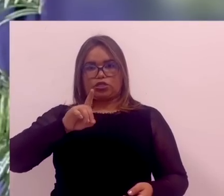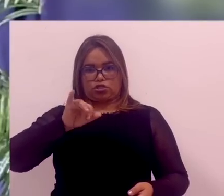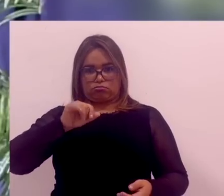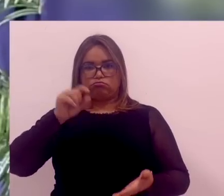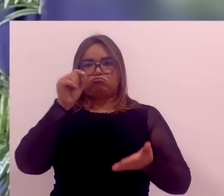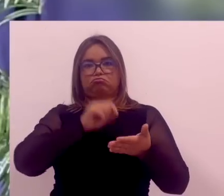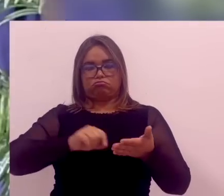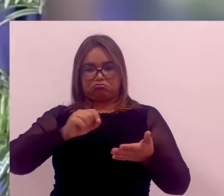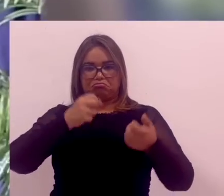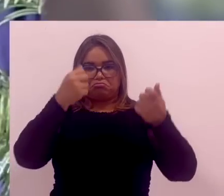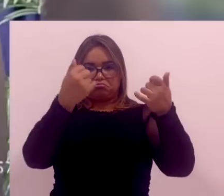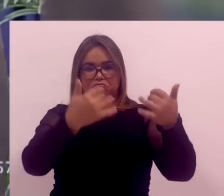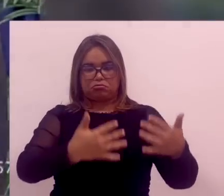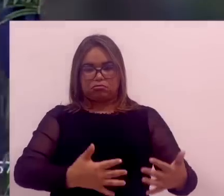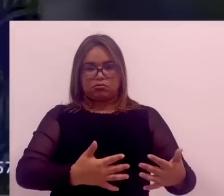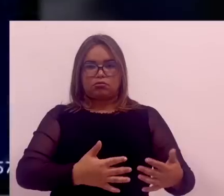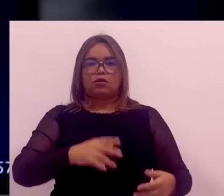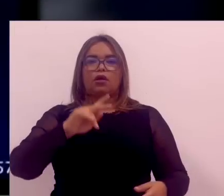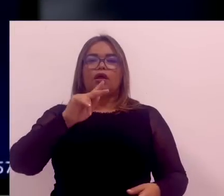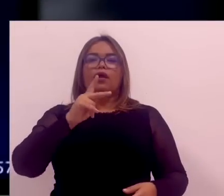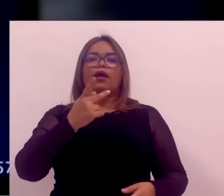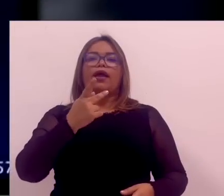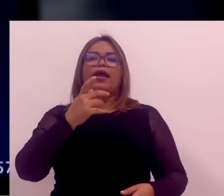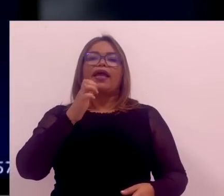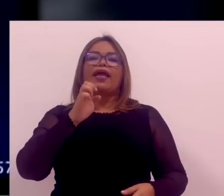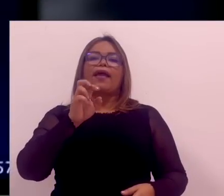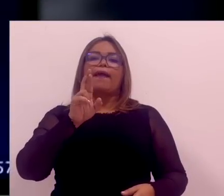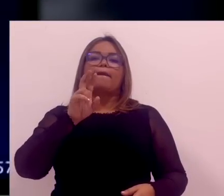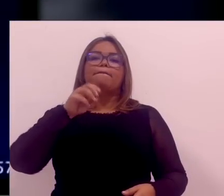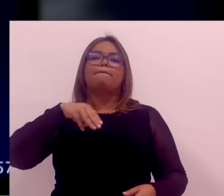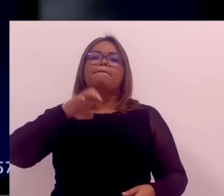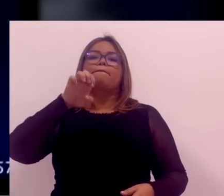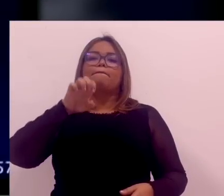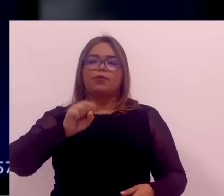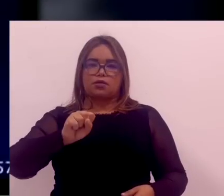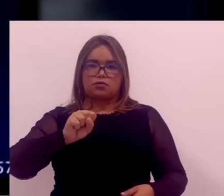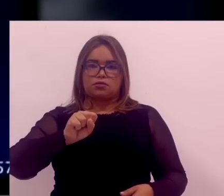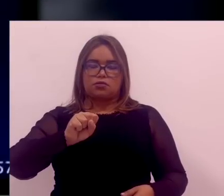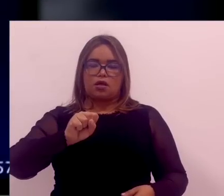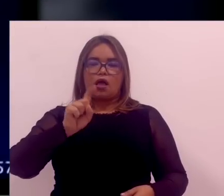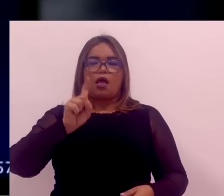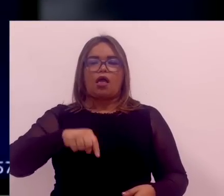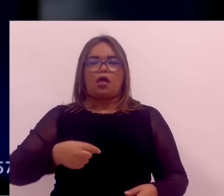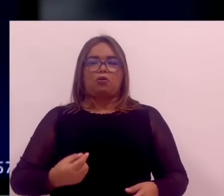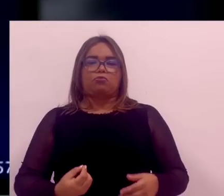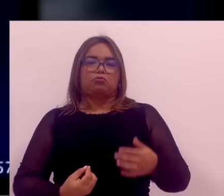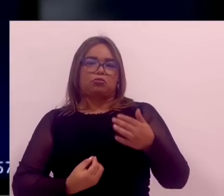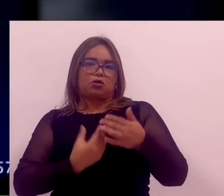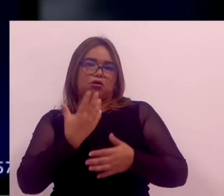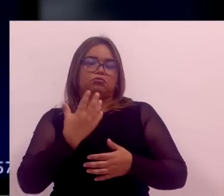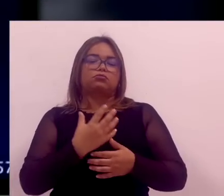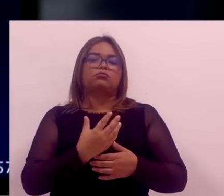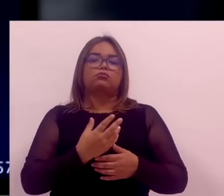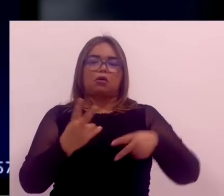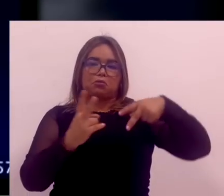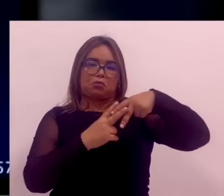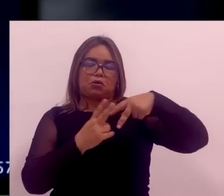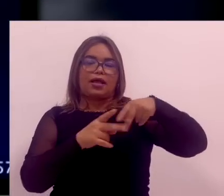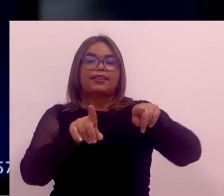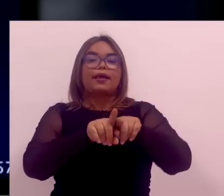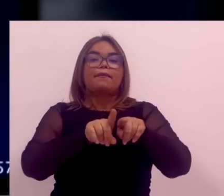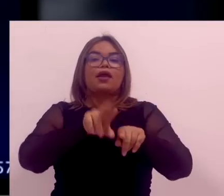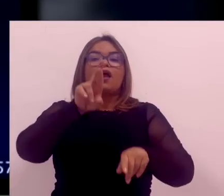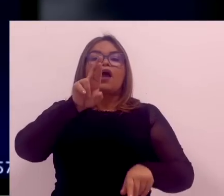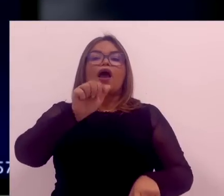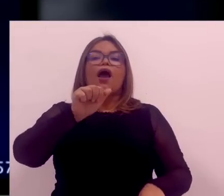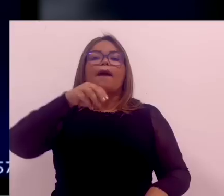que Hermes também era um dos fundadores da maçonaria. Hermes. Eles gostam de palavras assim. Ramsés, por exemplo, filho de